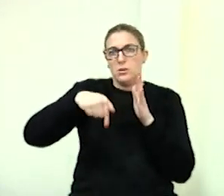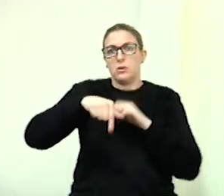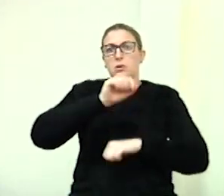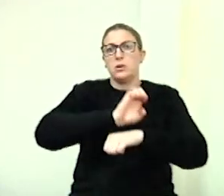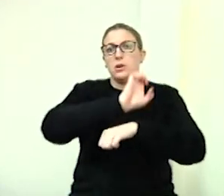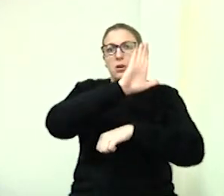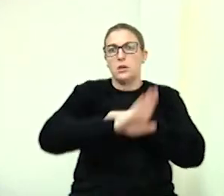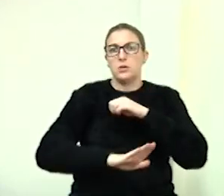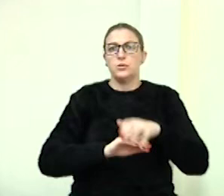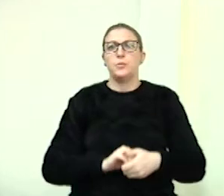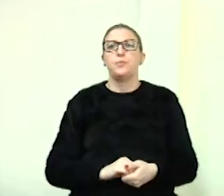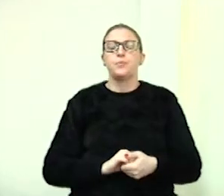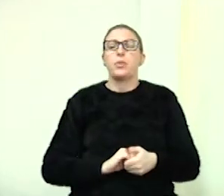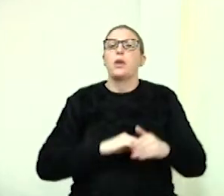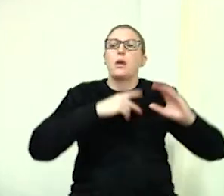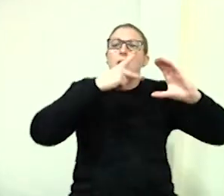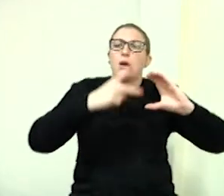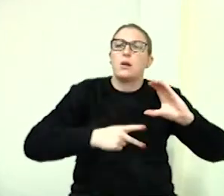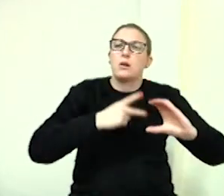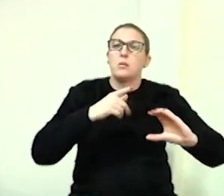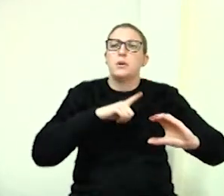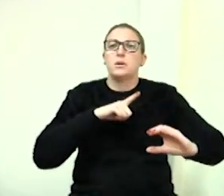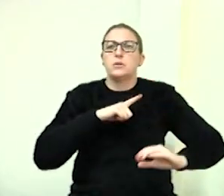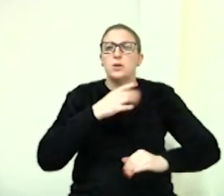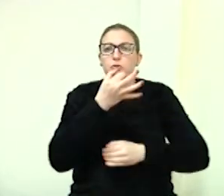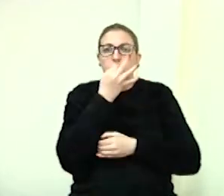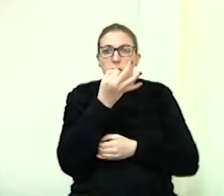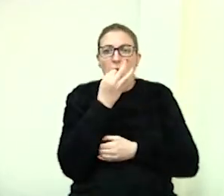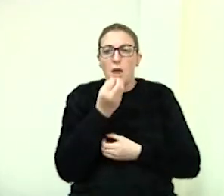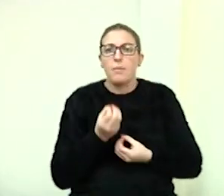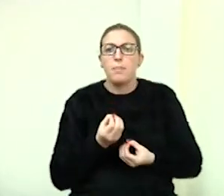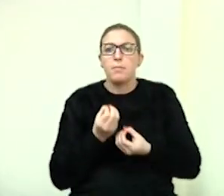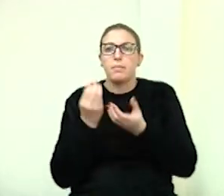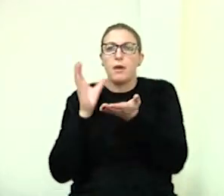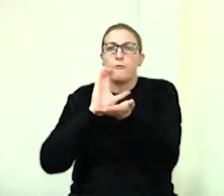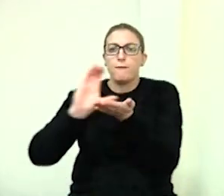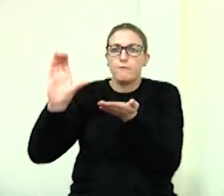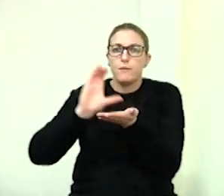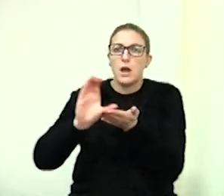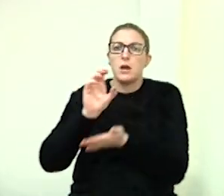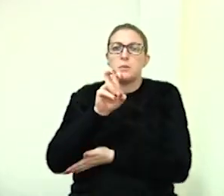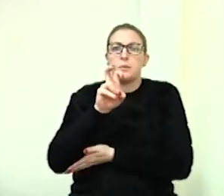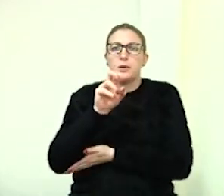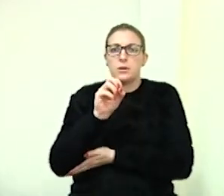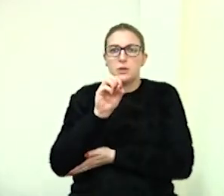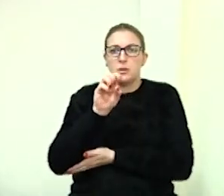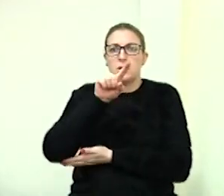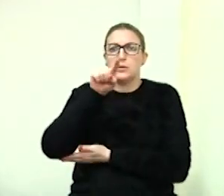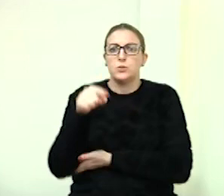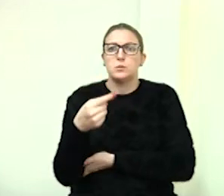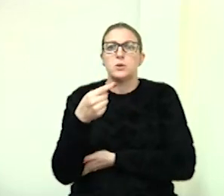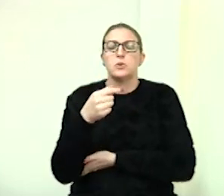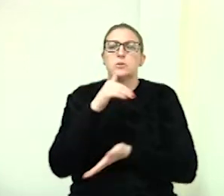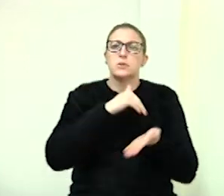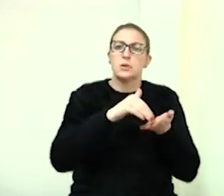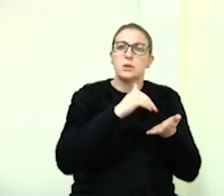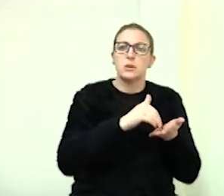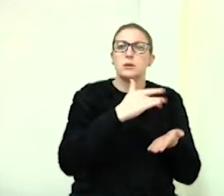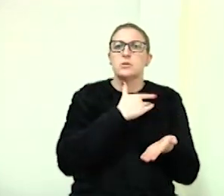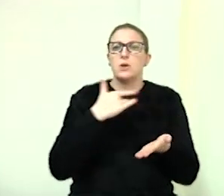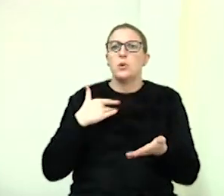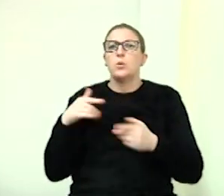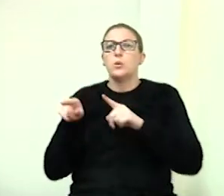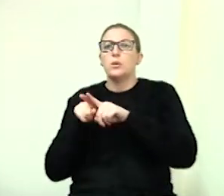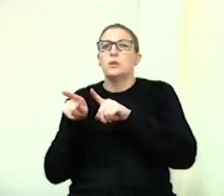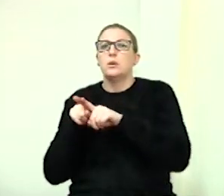Legislativa teve iniciativa lá de encaminhar já os 500 mil para a Secretaria da Saúde, 500 mil para a Assistência Social, justamente para a compra de cestas